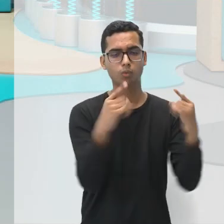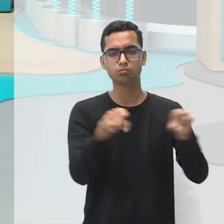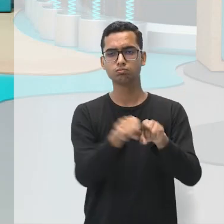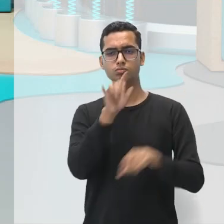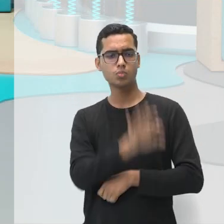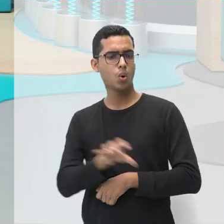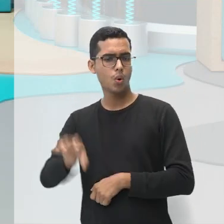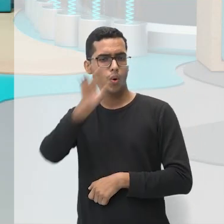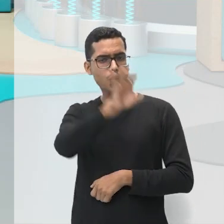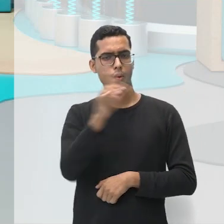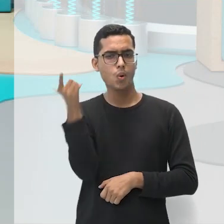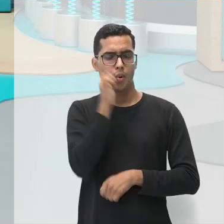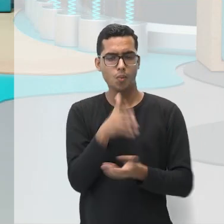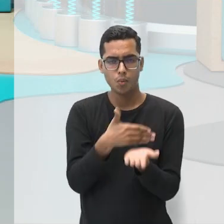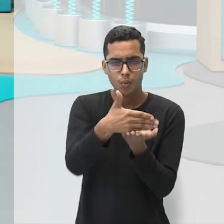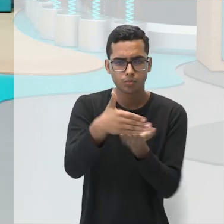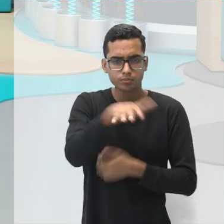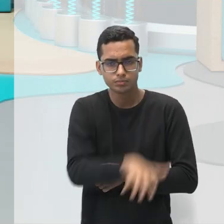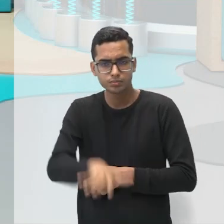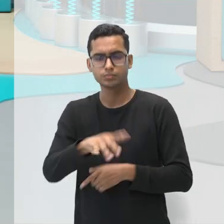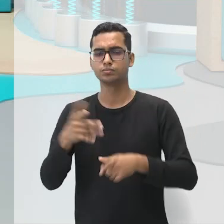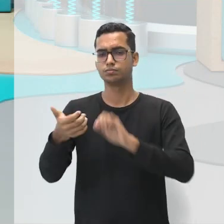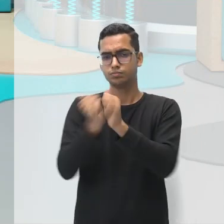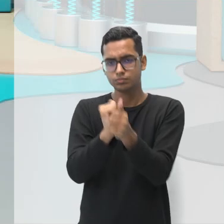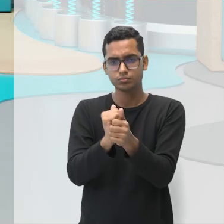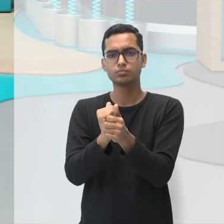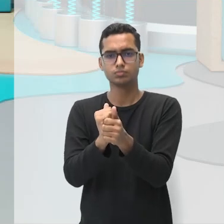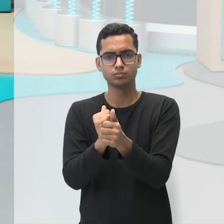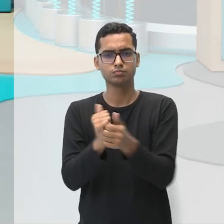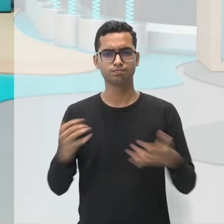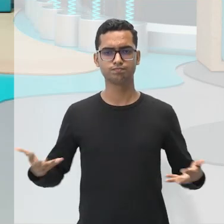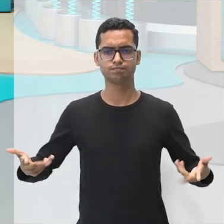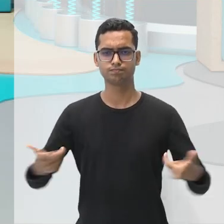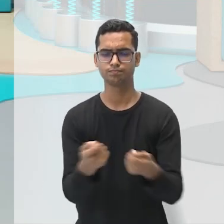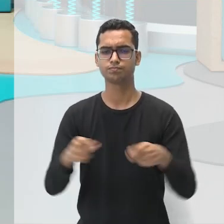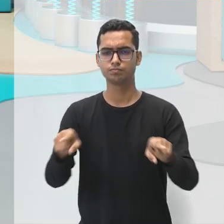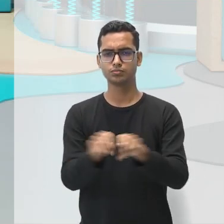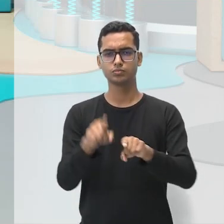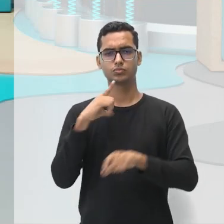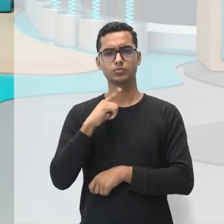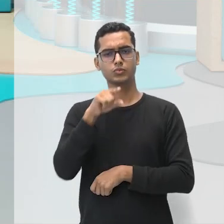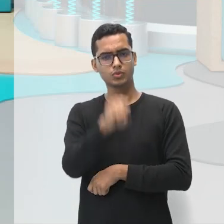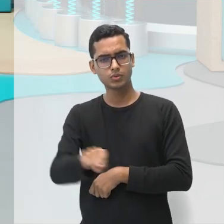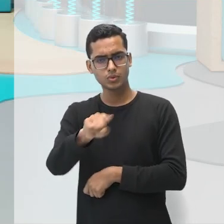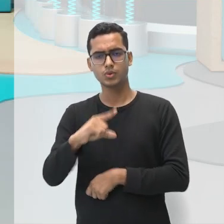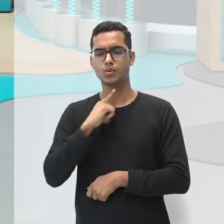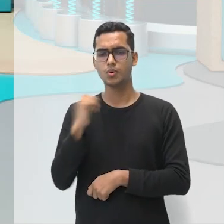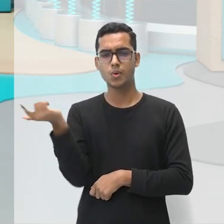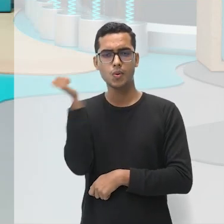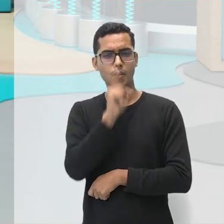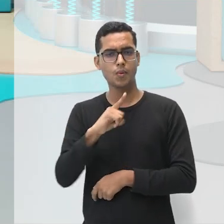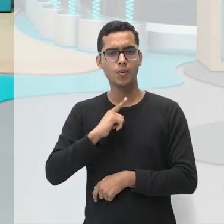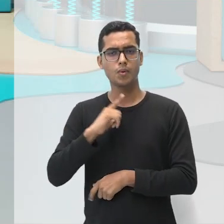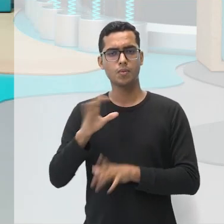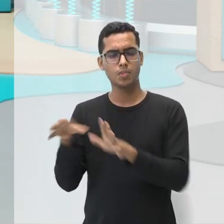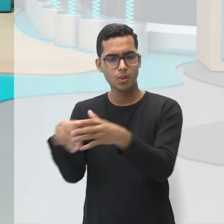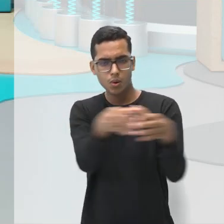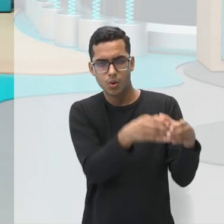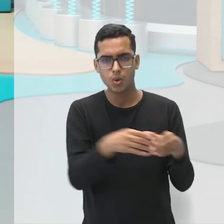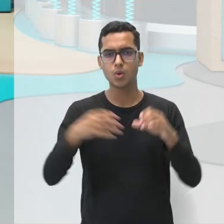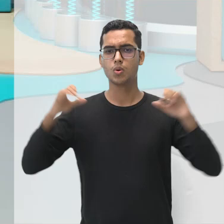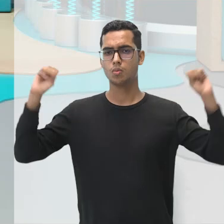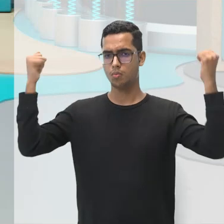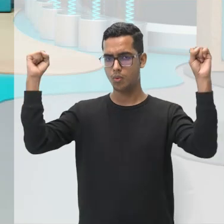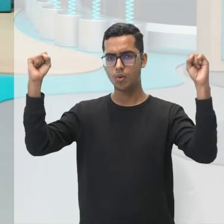que servem como iniciação para esportes riquíssimos, que podem, quem sabe, lançar das nossas turmas de